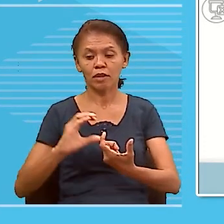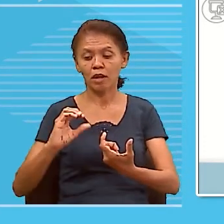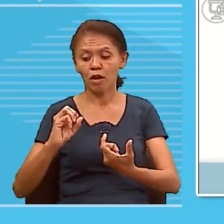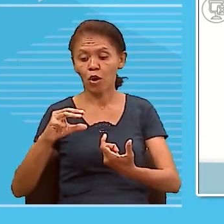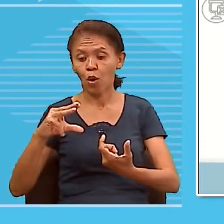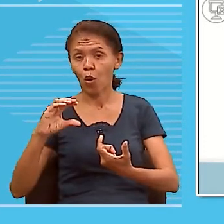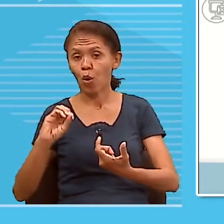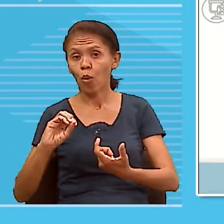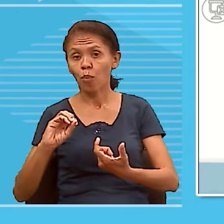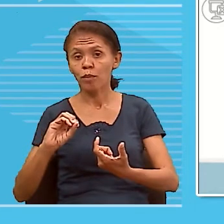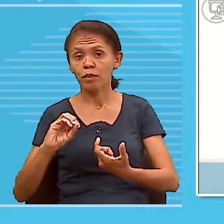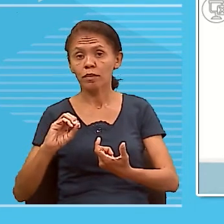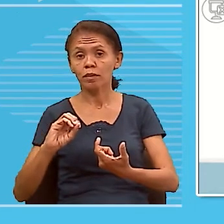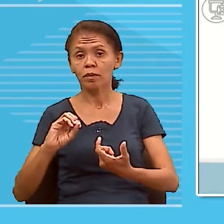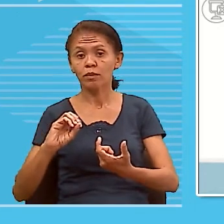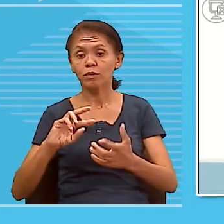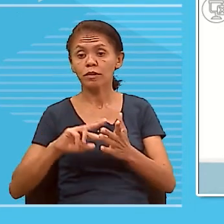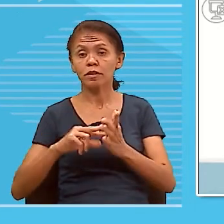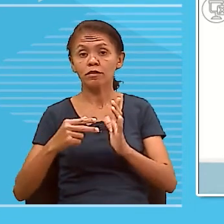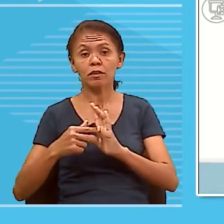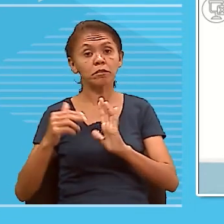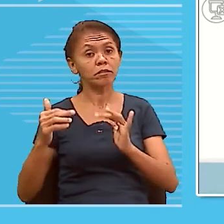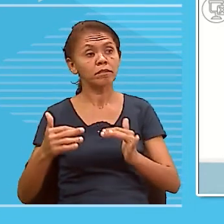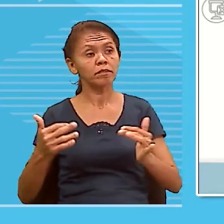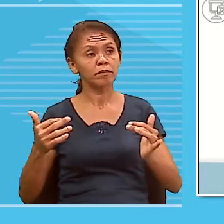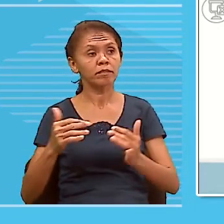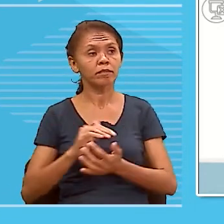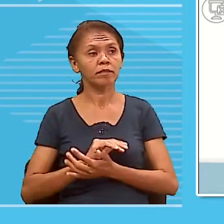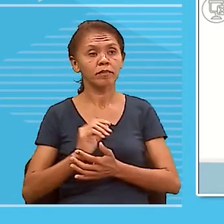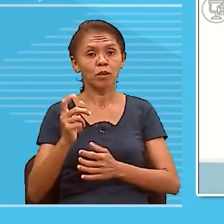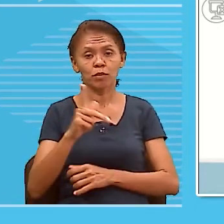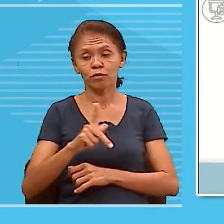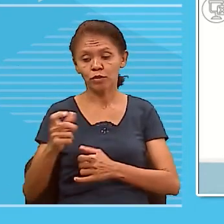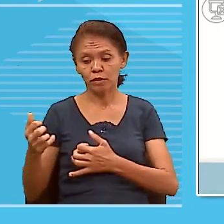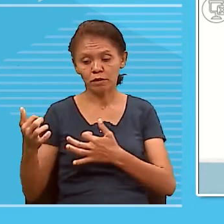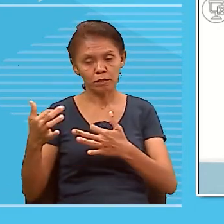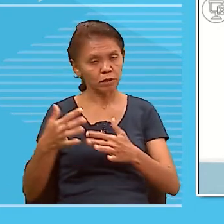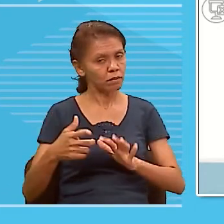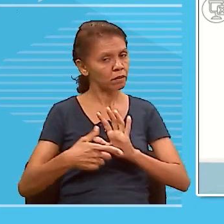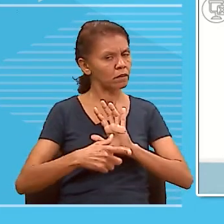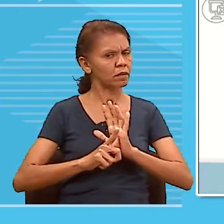Lembrando que no meu comentário na minha leitura Eu já Falei inclusive